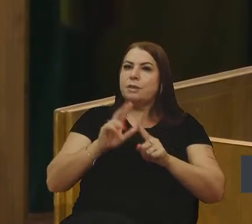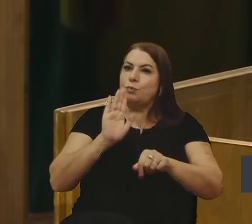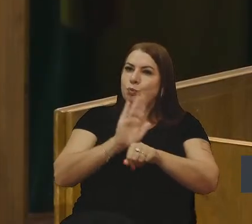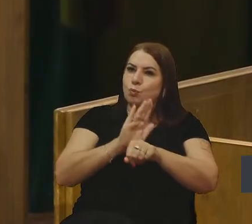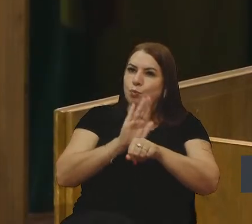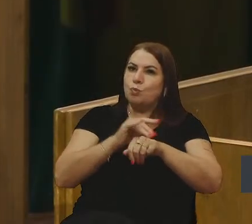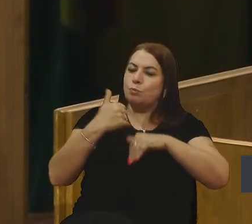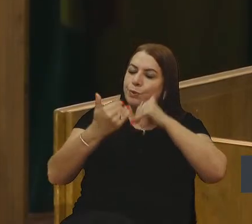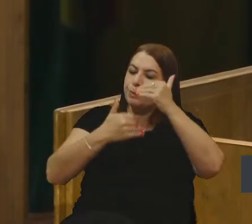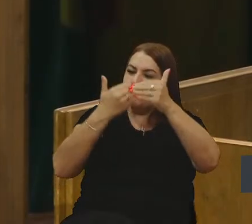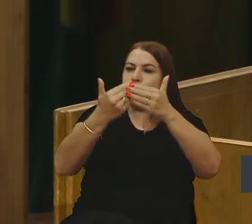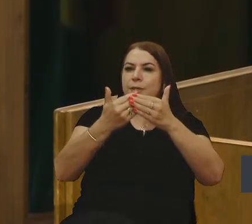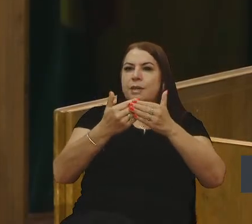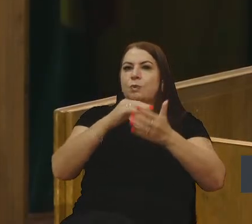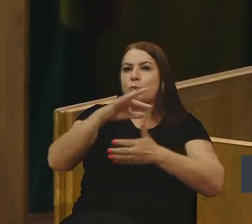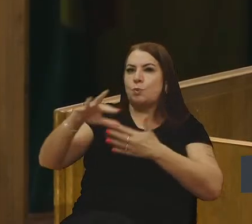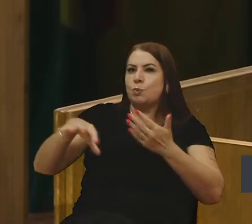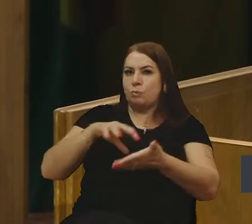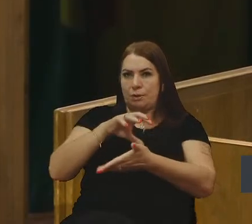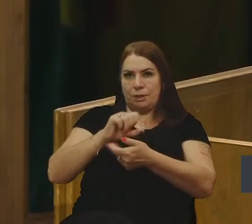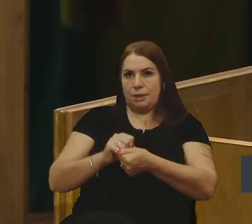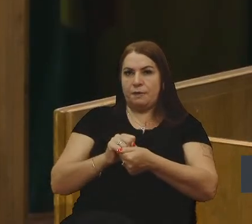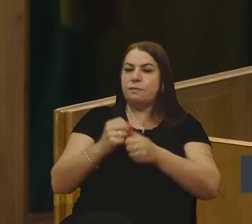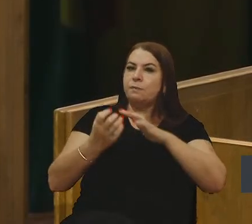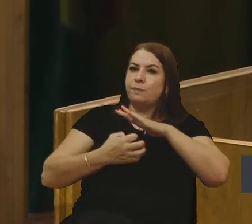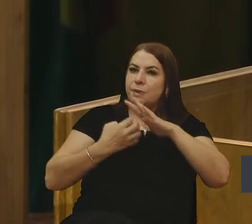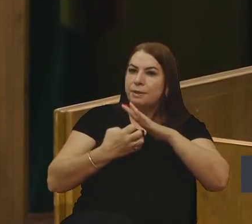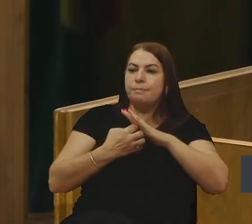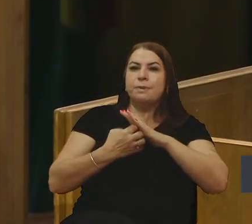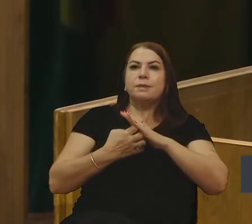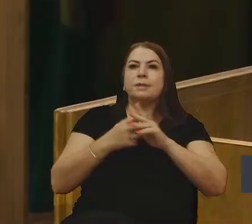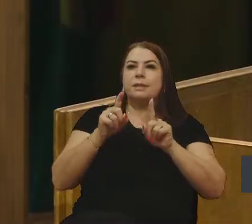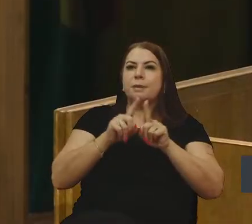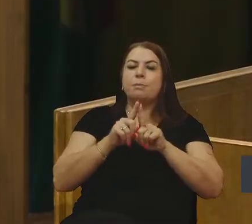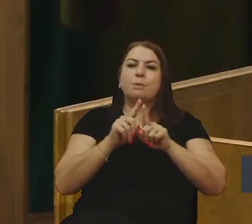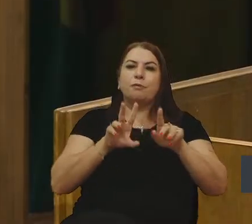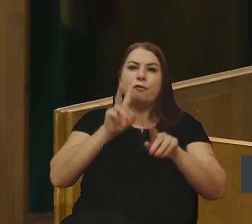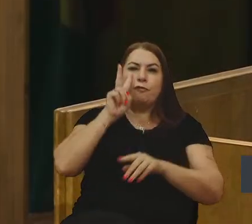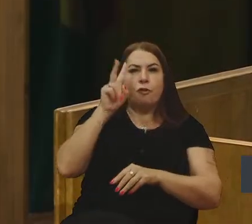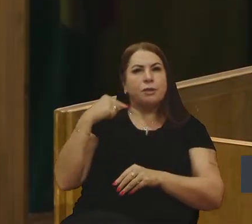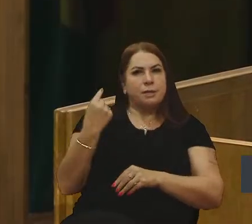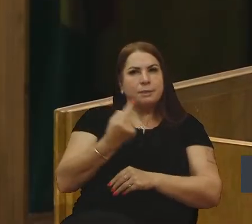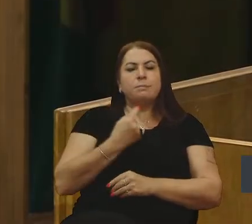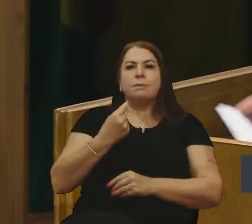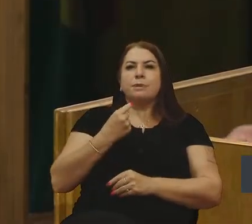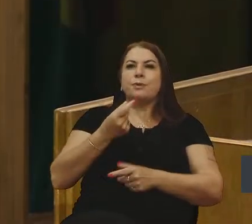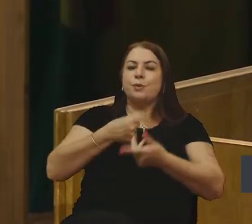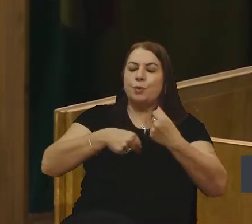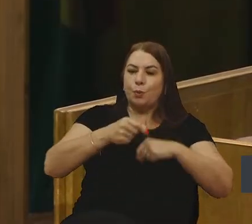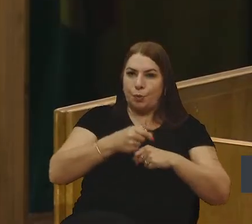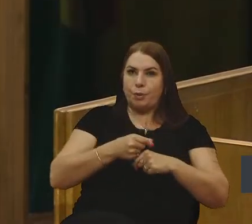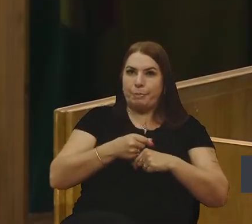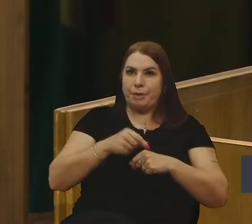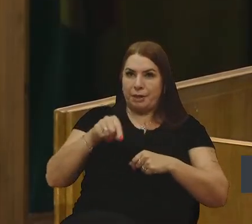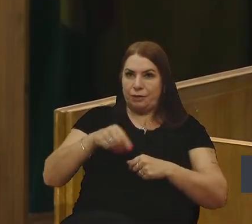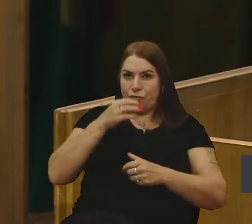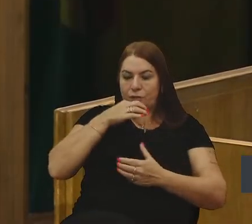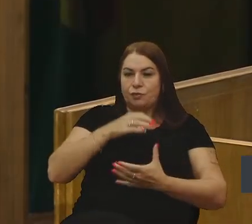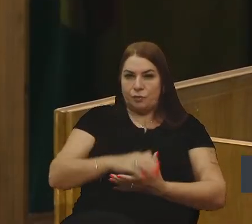para o crescimento sustentável das empresas e para o fortalecimento da economia